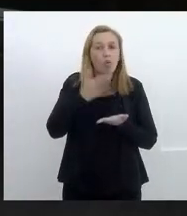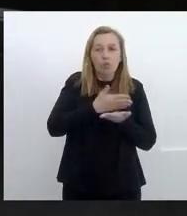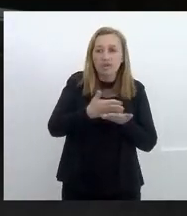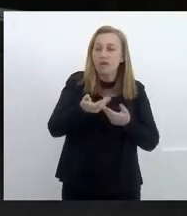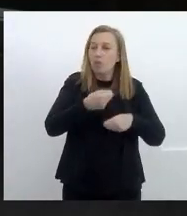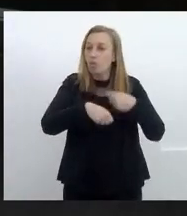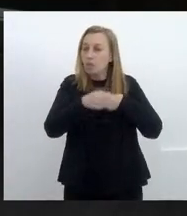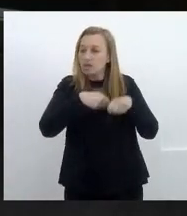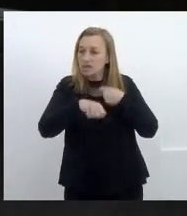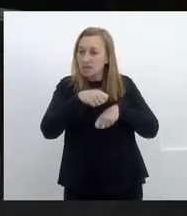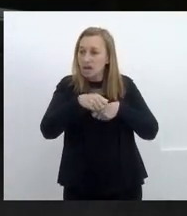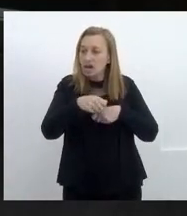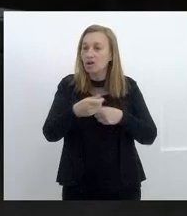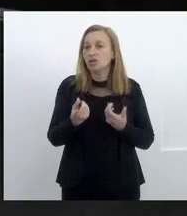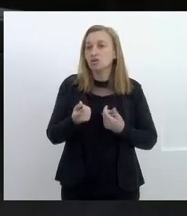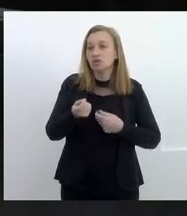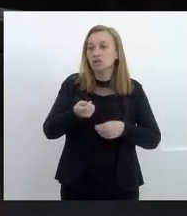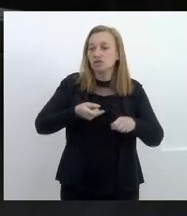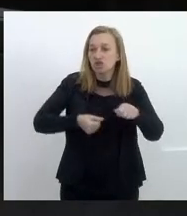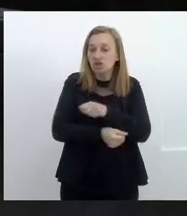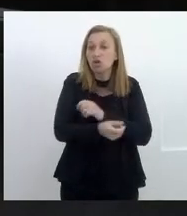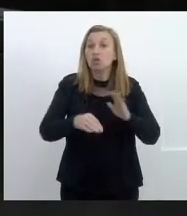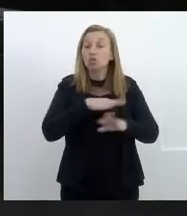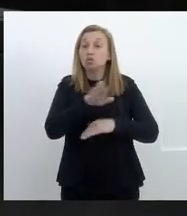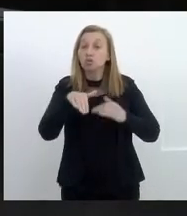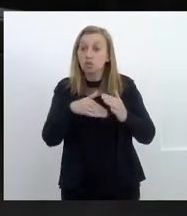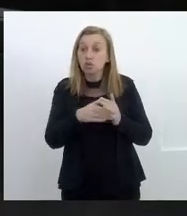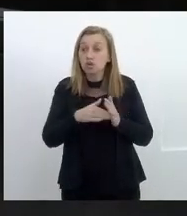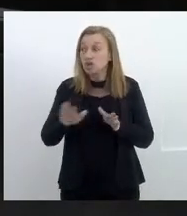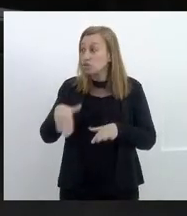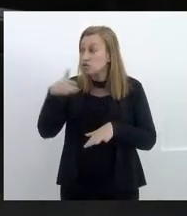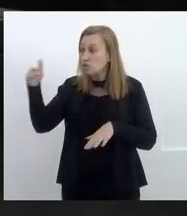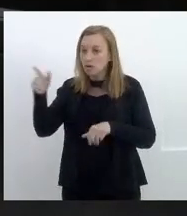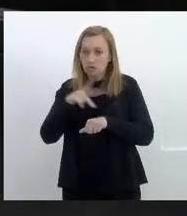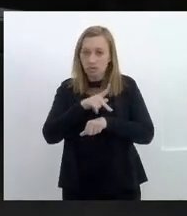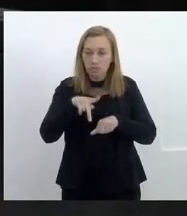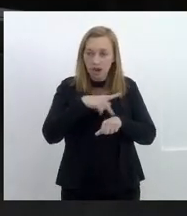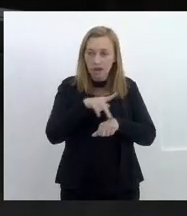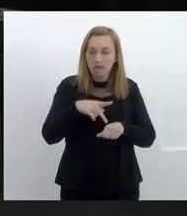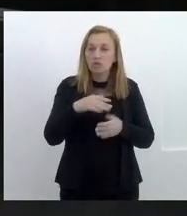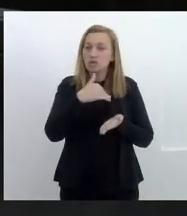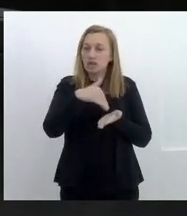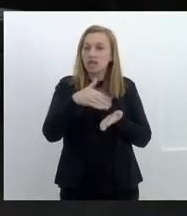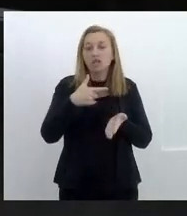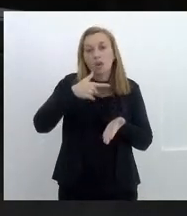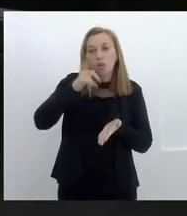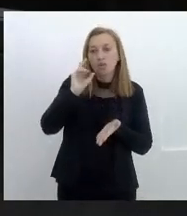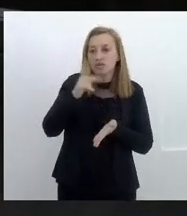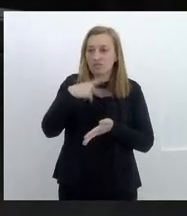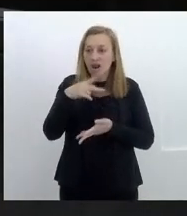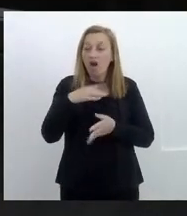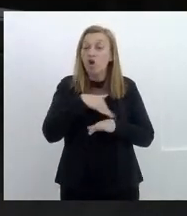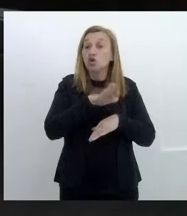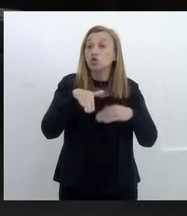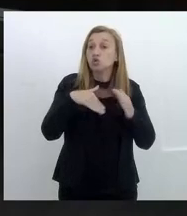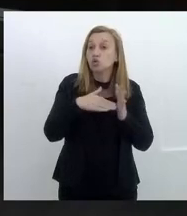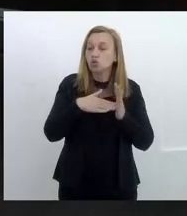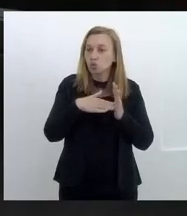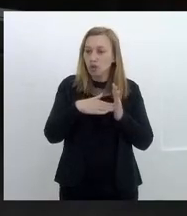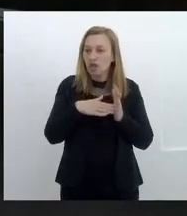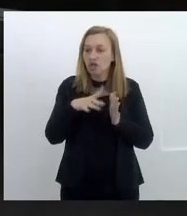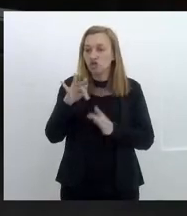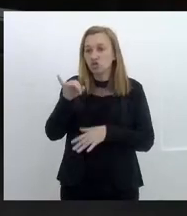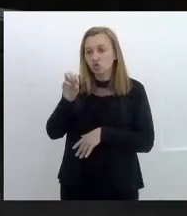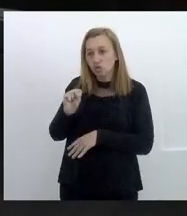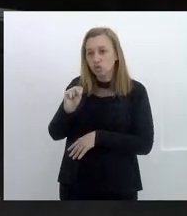começar a negociar com os investidores que são todos eles estrangeiros como o o e falou são todos eles fundos de